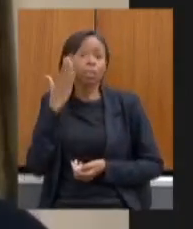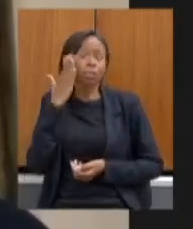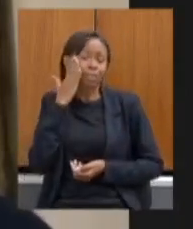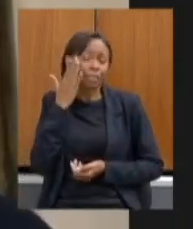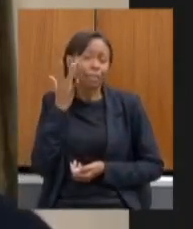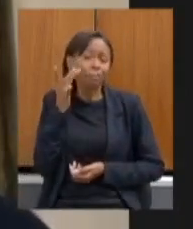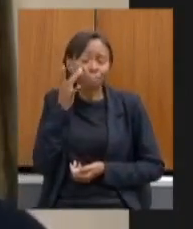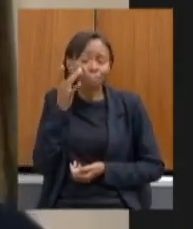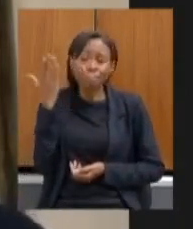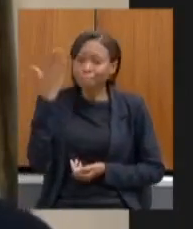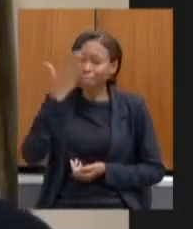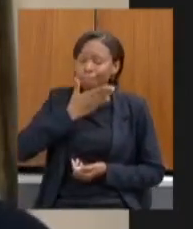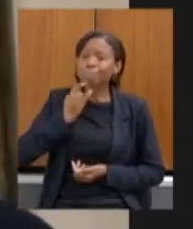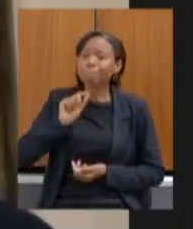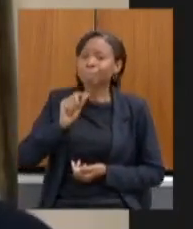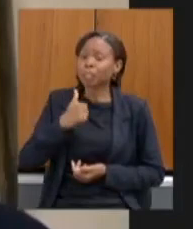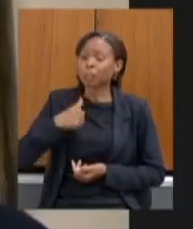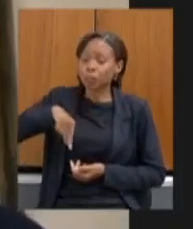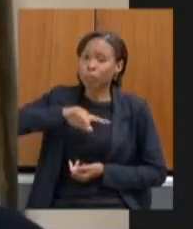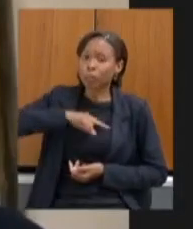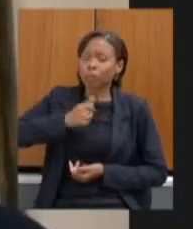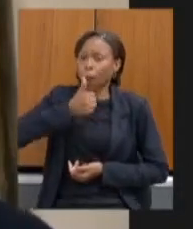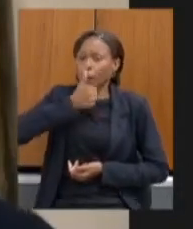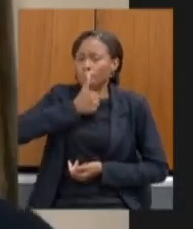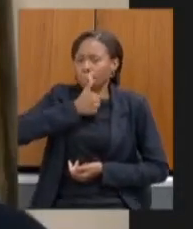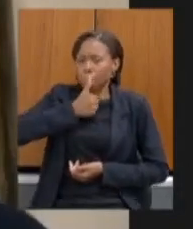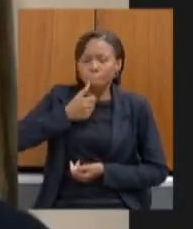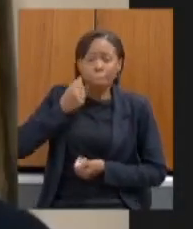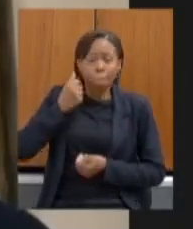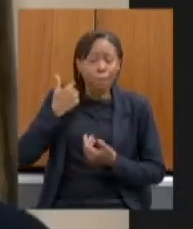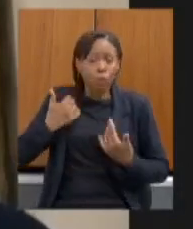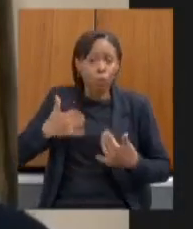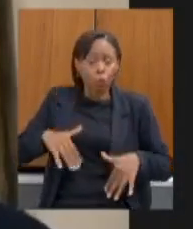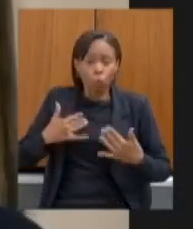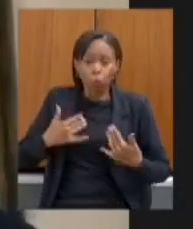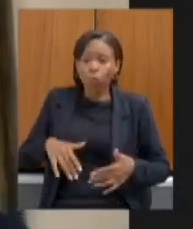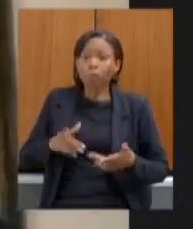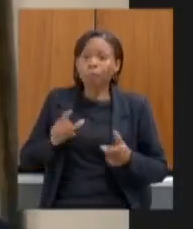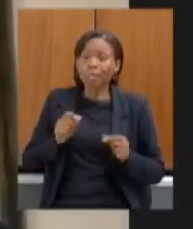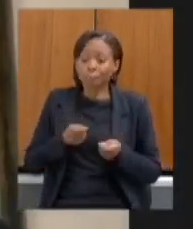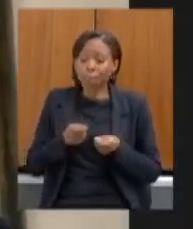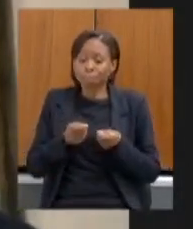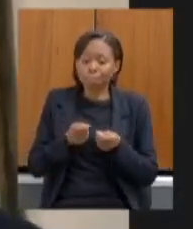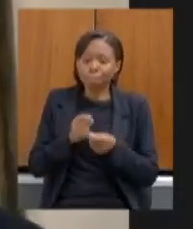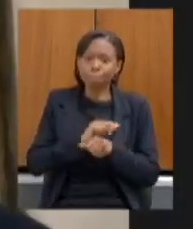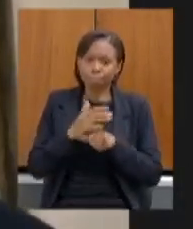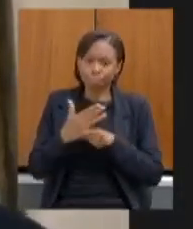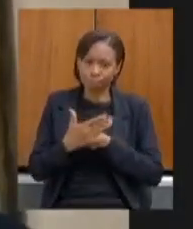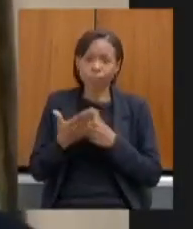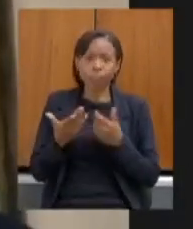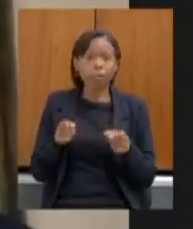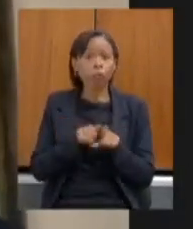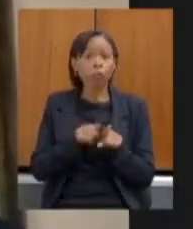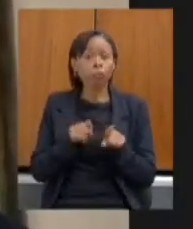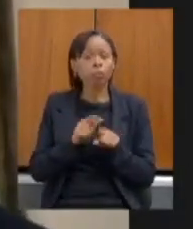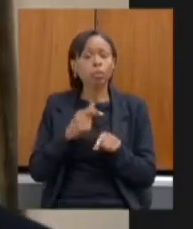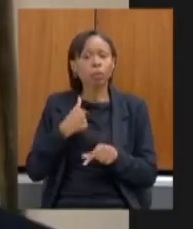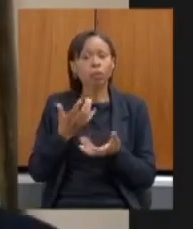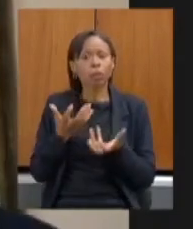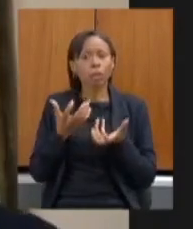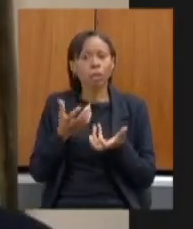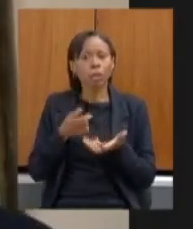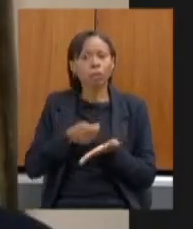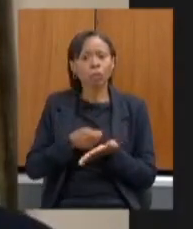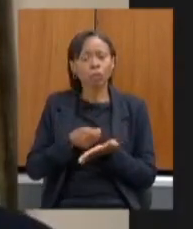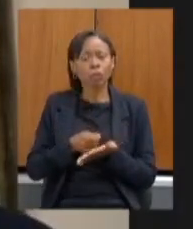esforço que é feito para que a gente possa controlar a Covid. E terminando, Jean, me permita, eu queria fazer um apelo em nome